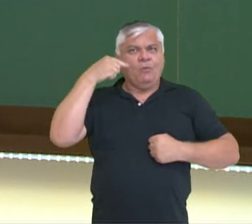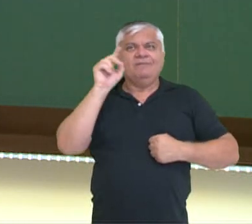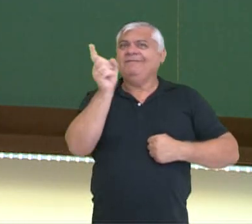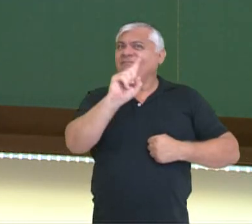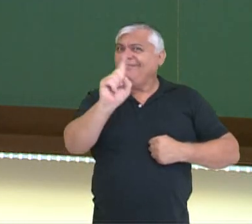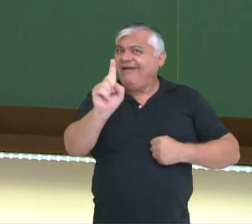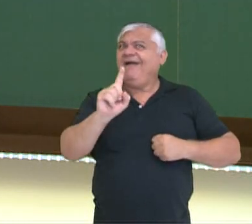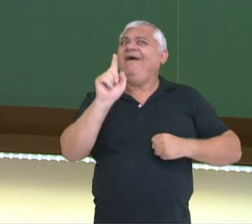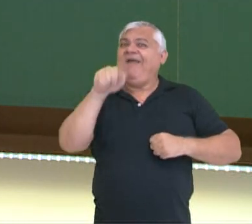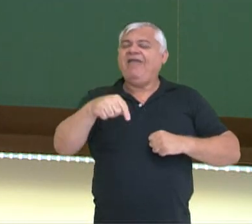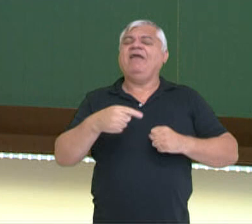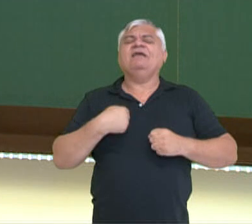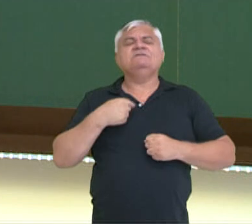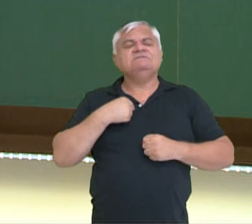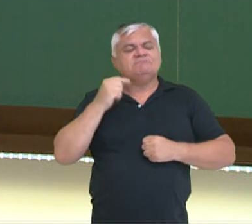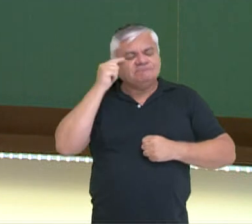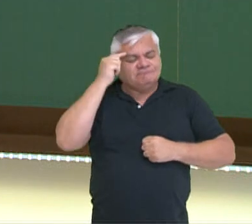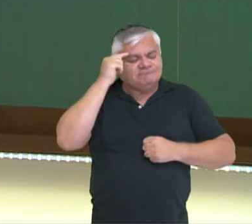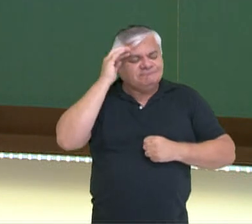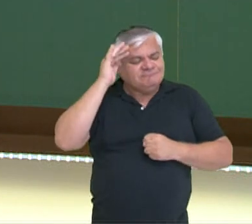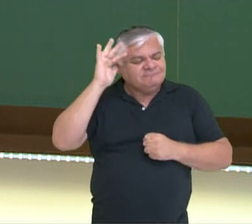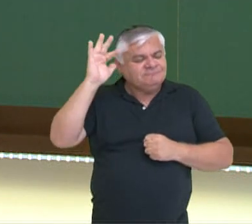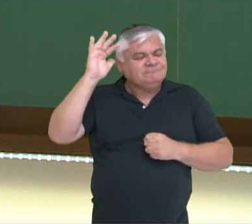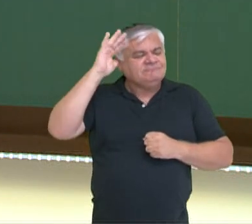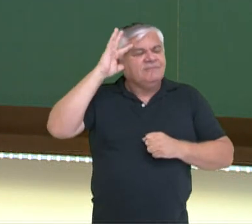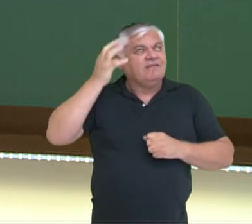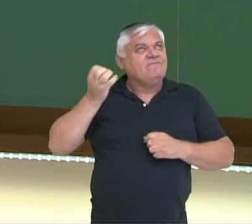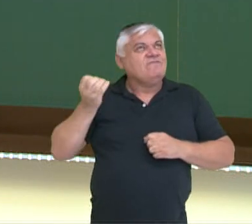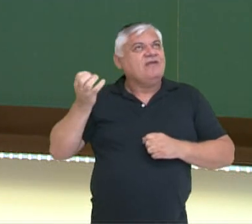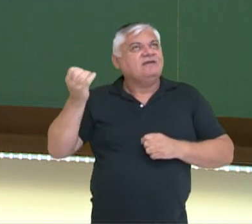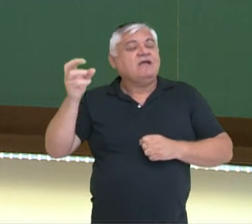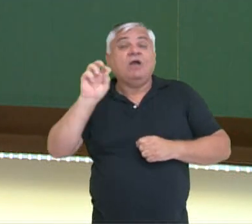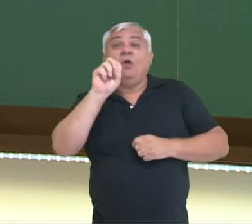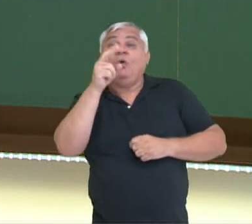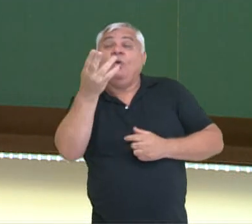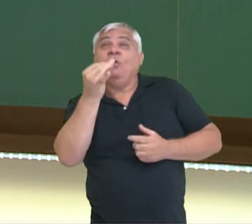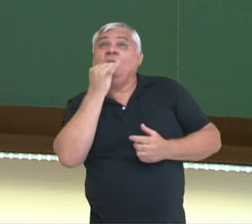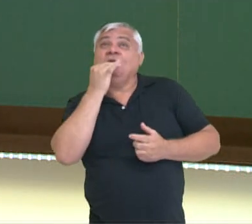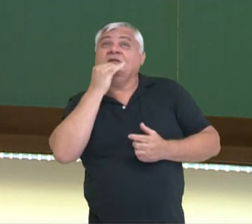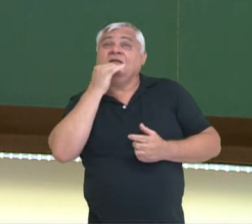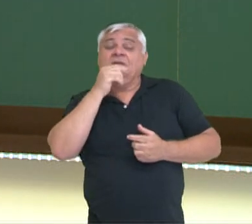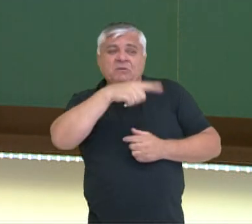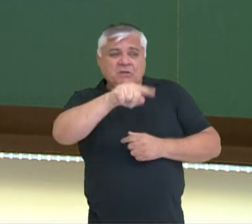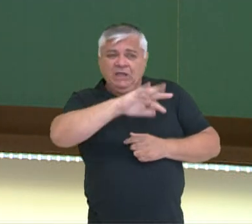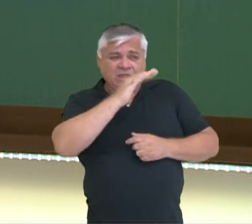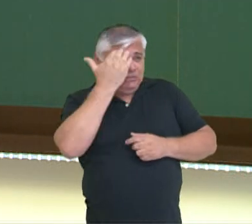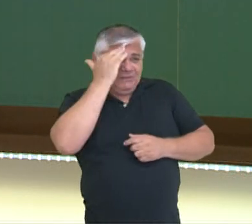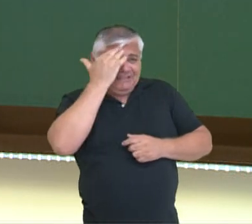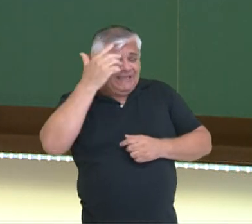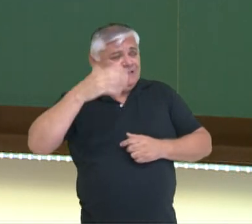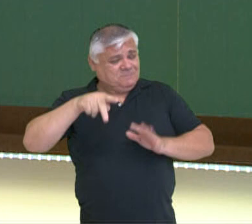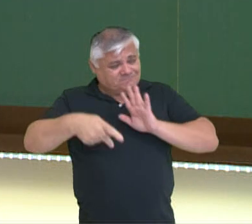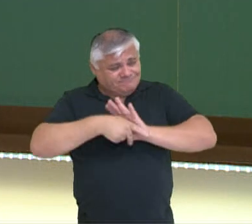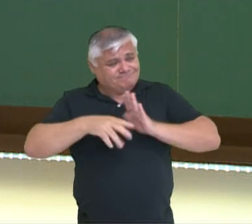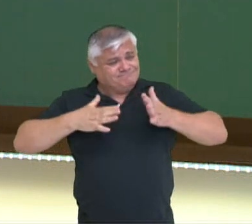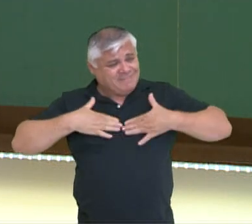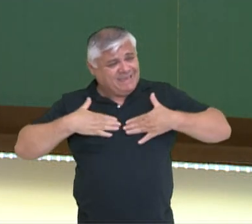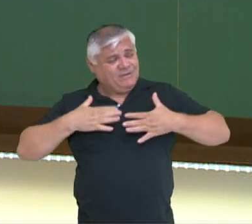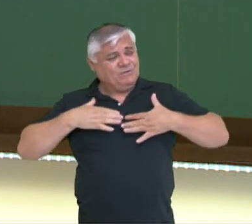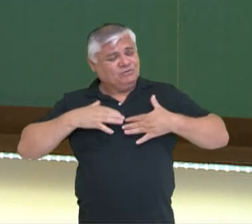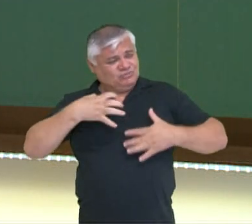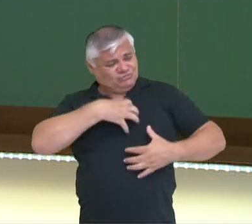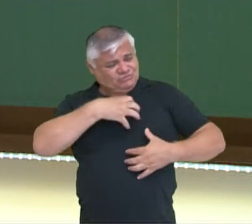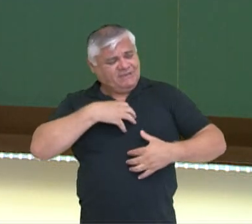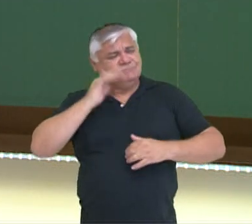em ideias, por exemplo, ideias que às vezes não são compreendidas por todos, É dizer, não me importa,